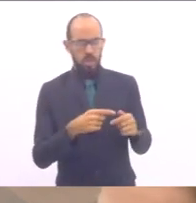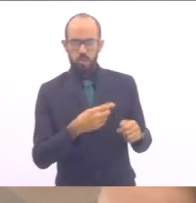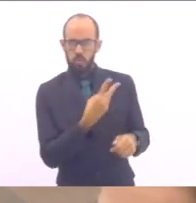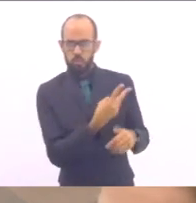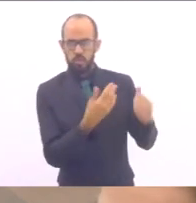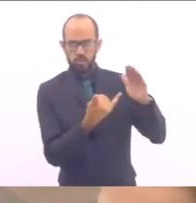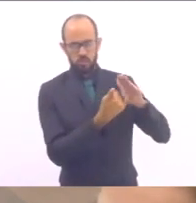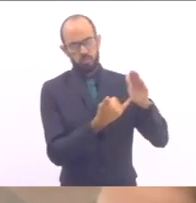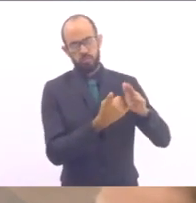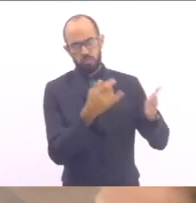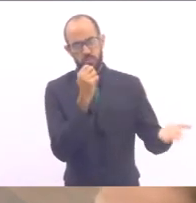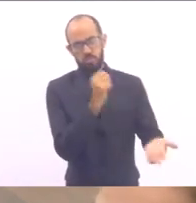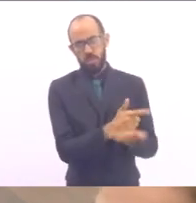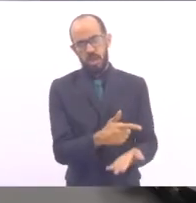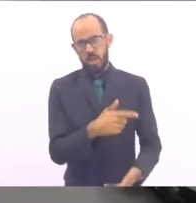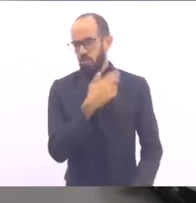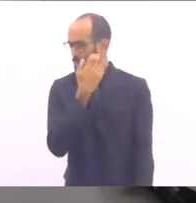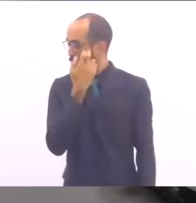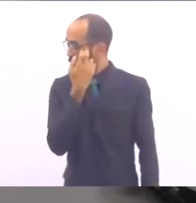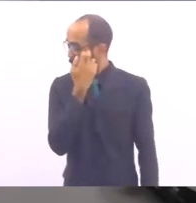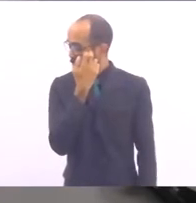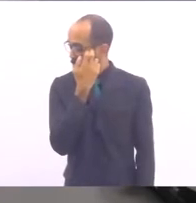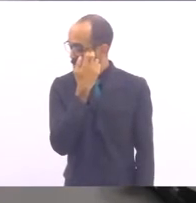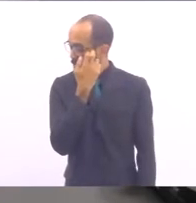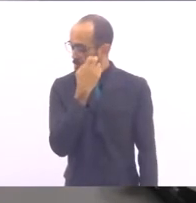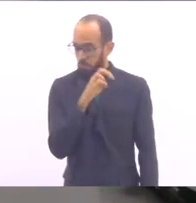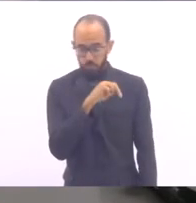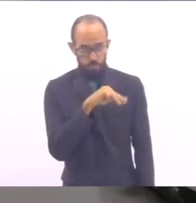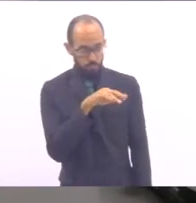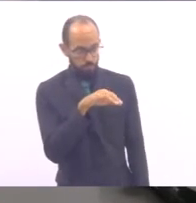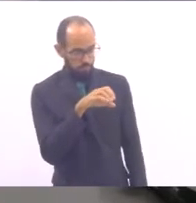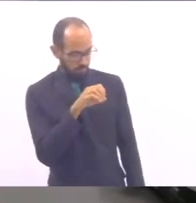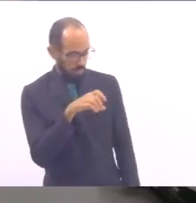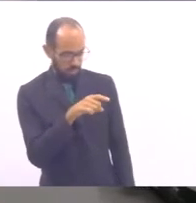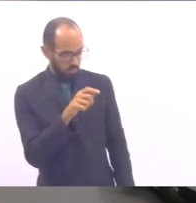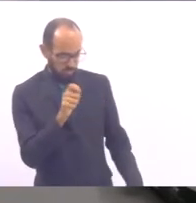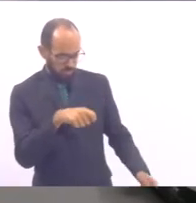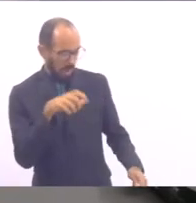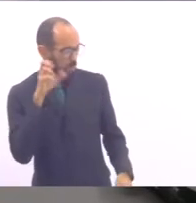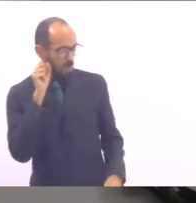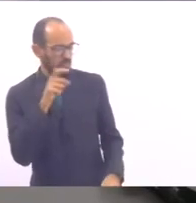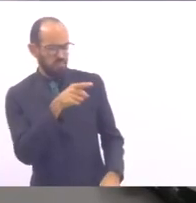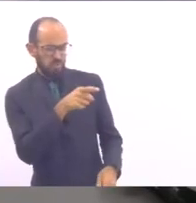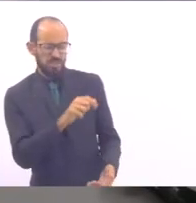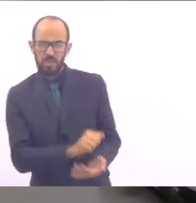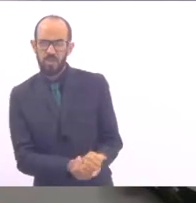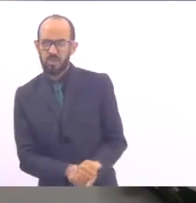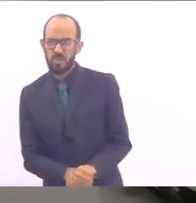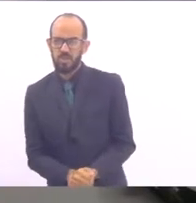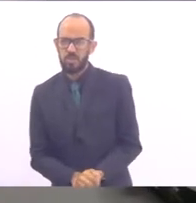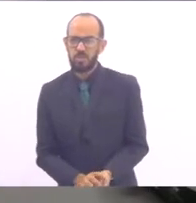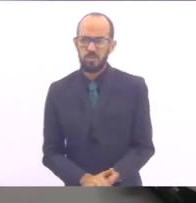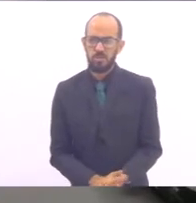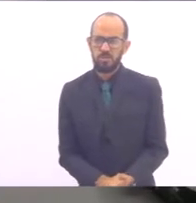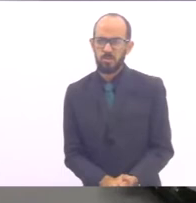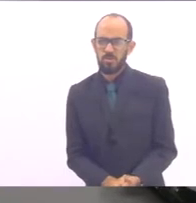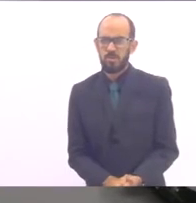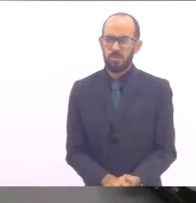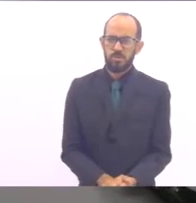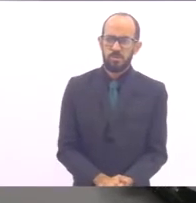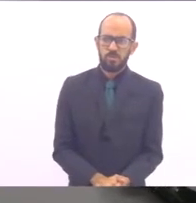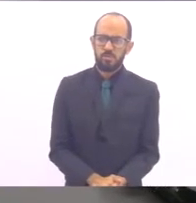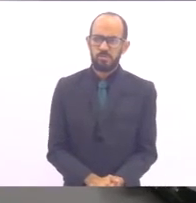Copa Itaquitunga. Ô, Márcio, ninguém está te ouvindo, tem que dar um microfone. Acho que foi antes